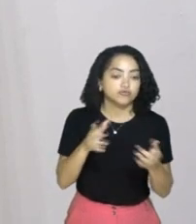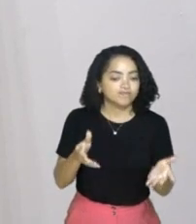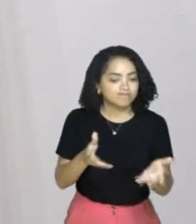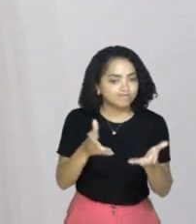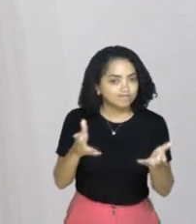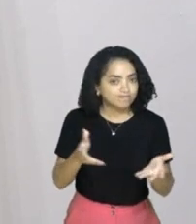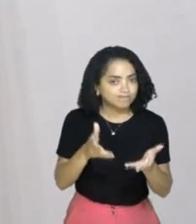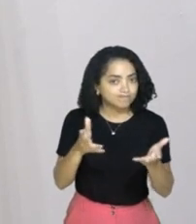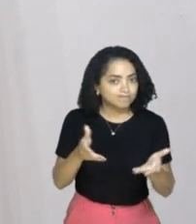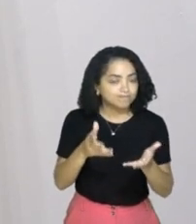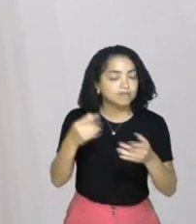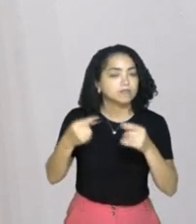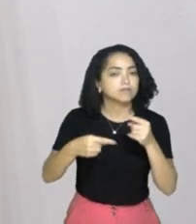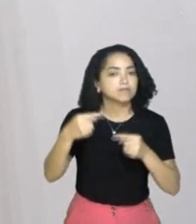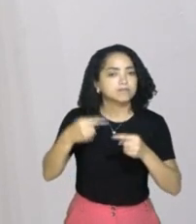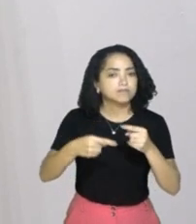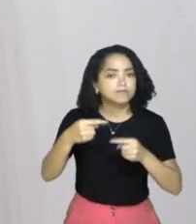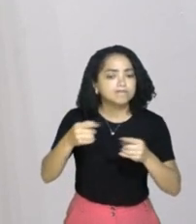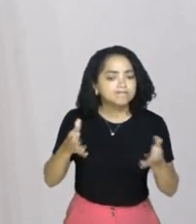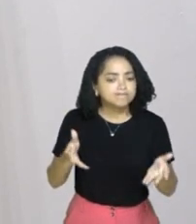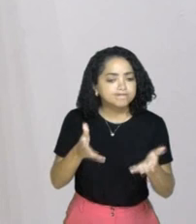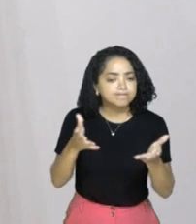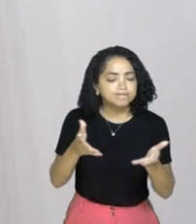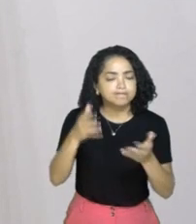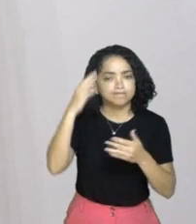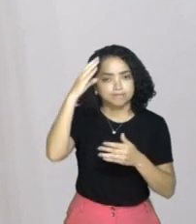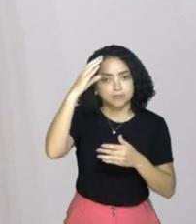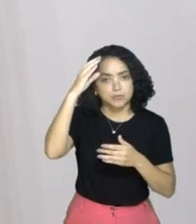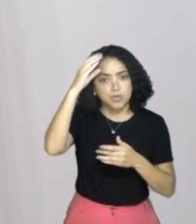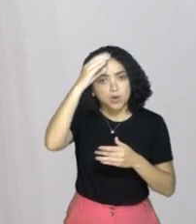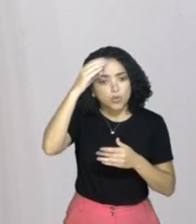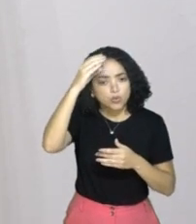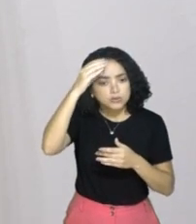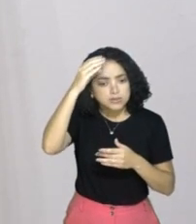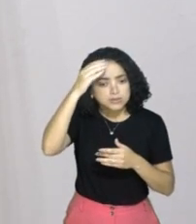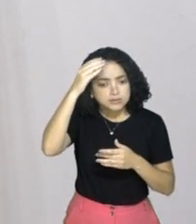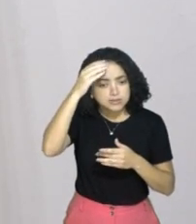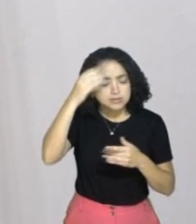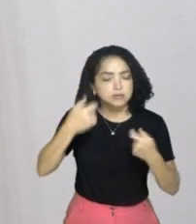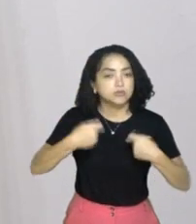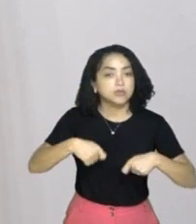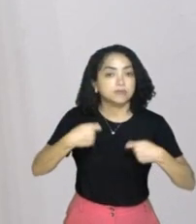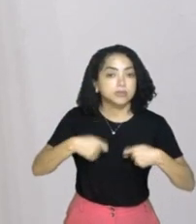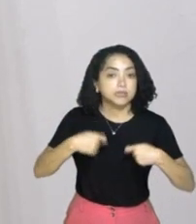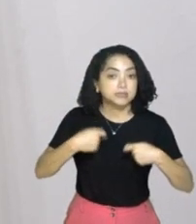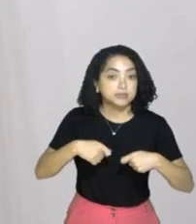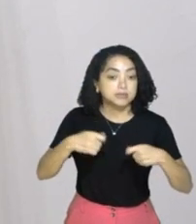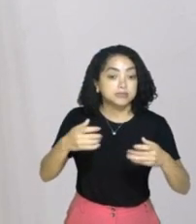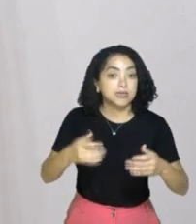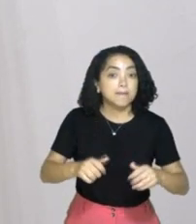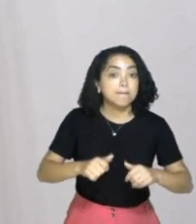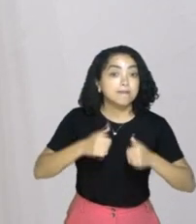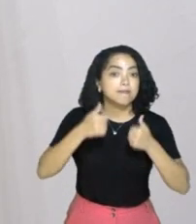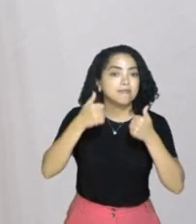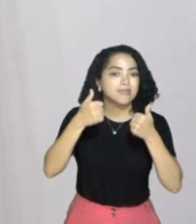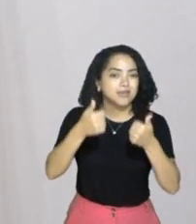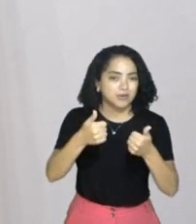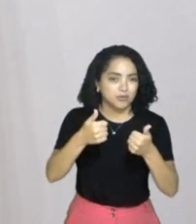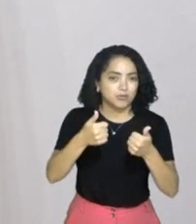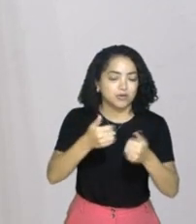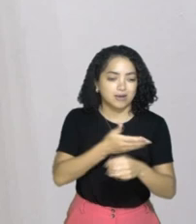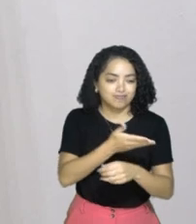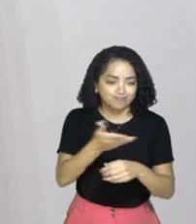nesta casa uma discussão que promova conscientização sobre extrema necessidade que temos de melhorar as condições para